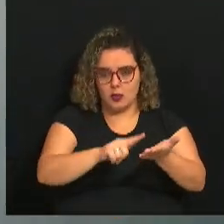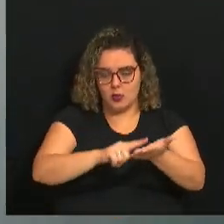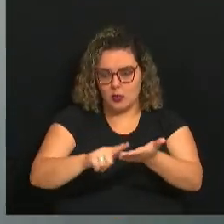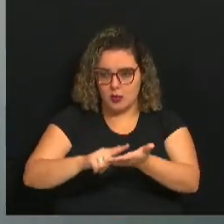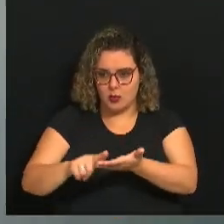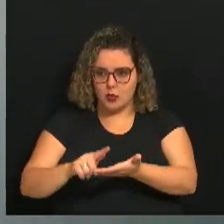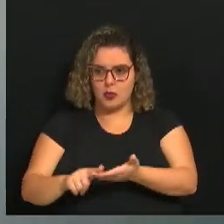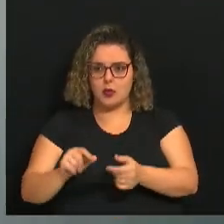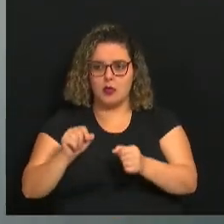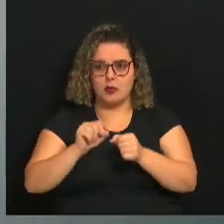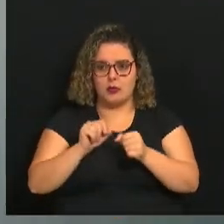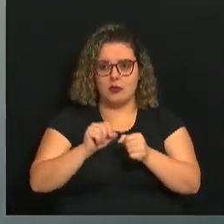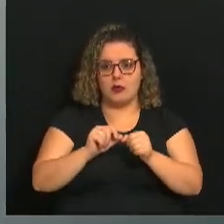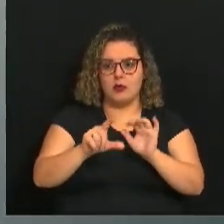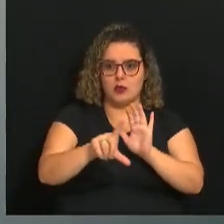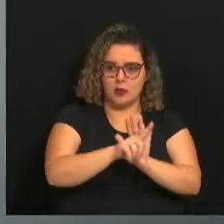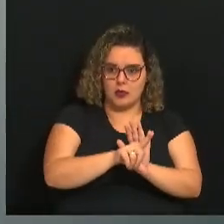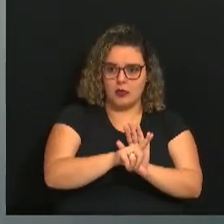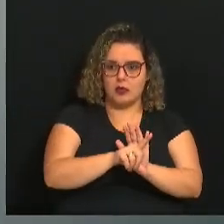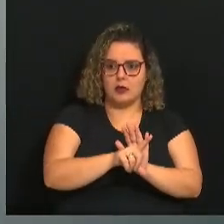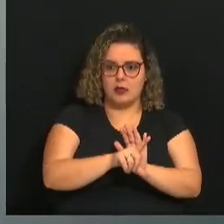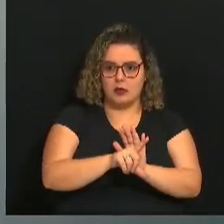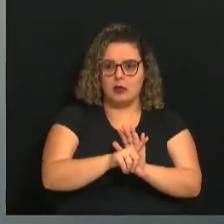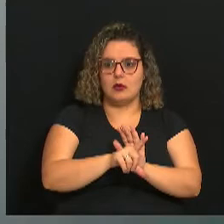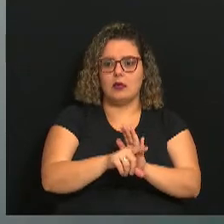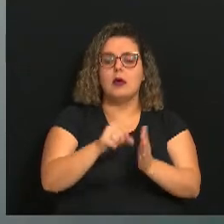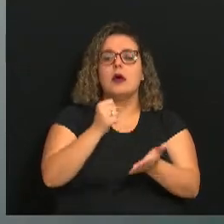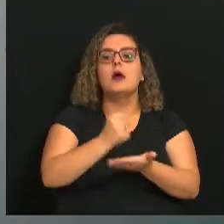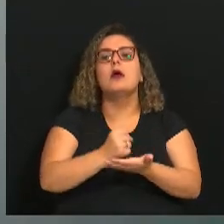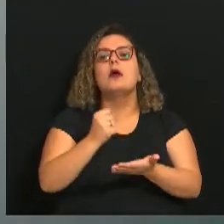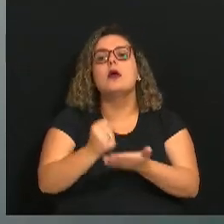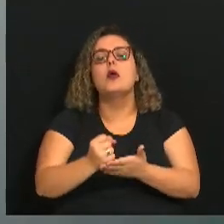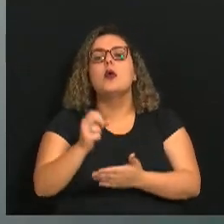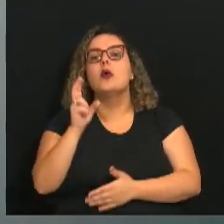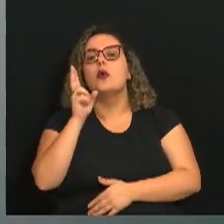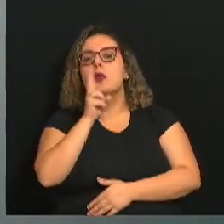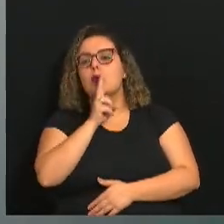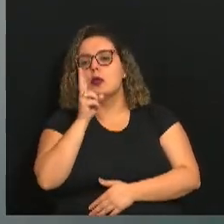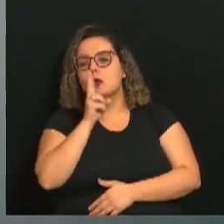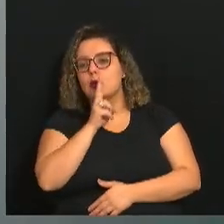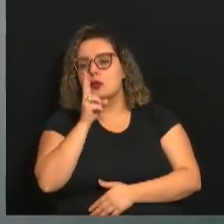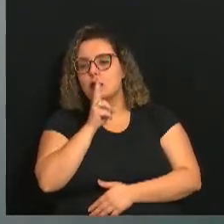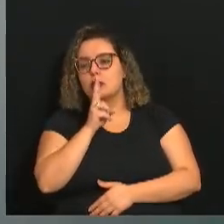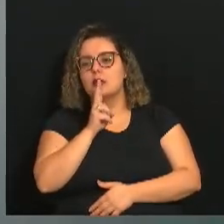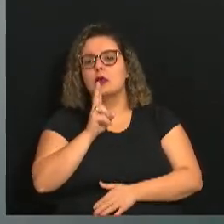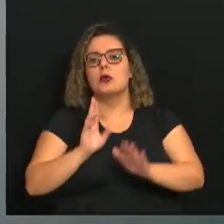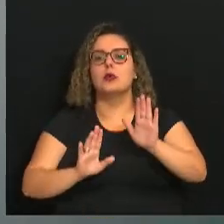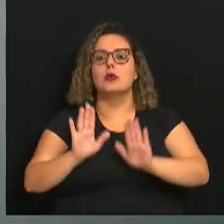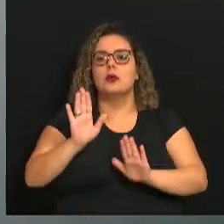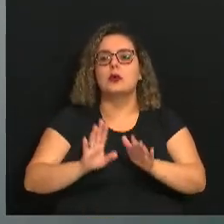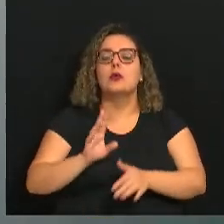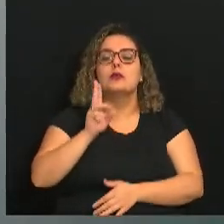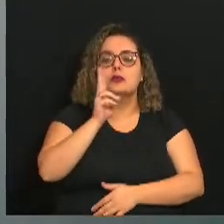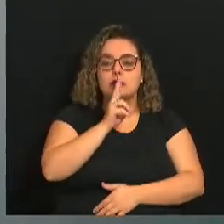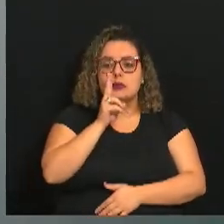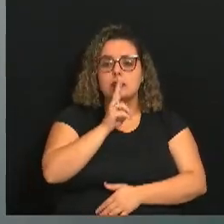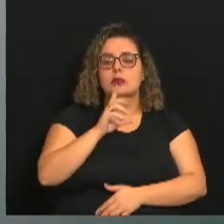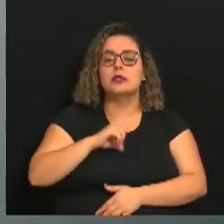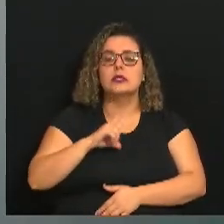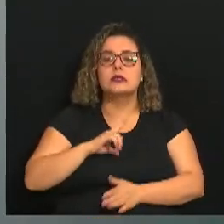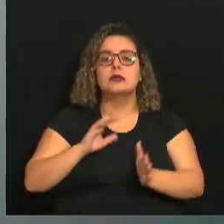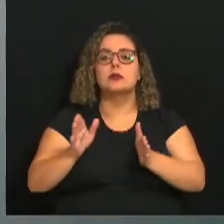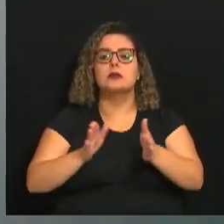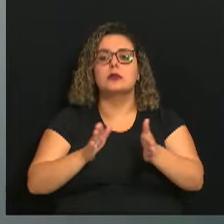gente fez o que a lei prevê. Fizemos um contrato emergencial, uma licitação emergencial, que tem um tempo